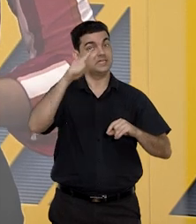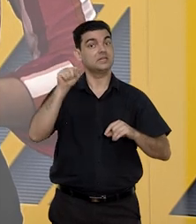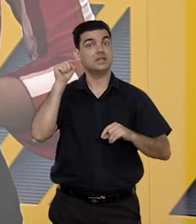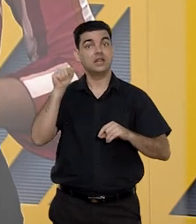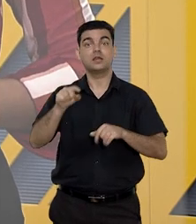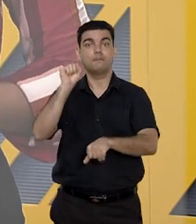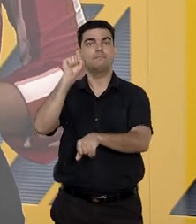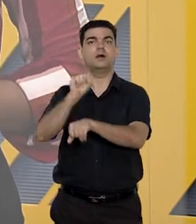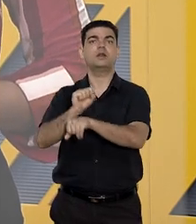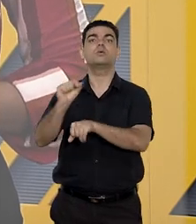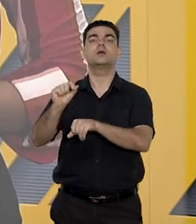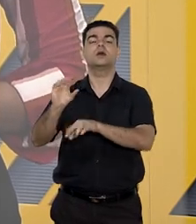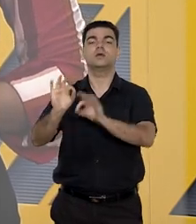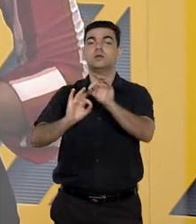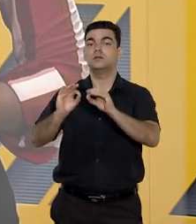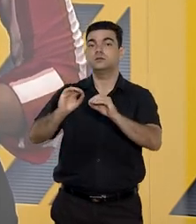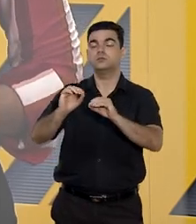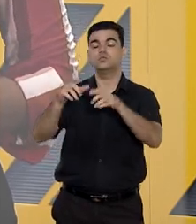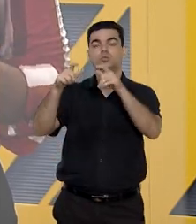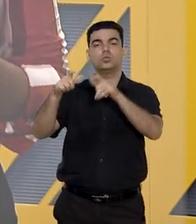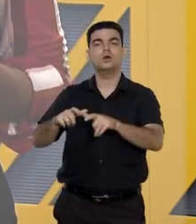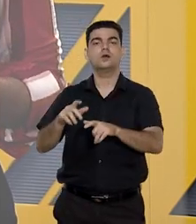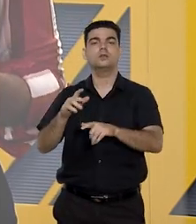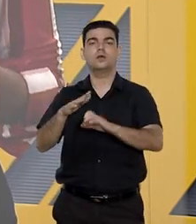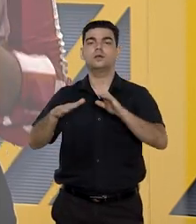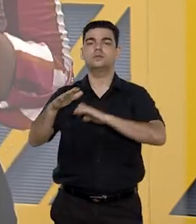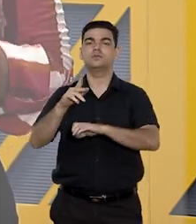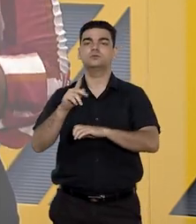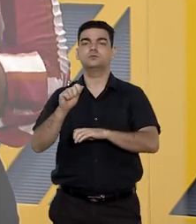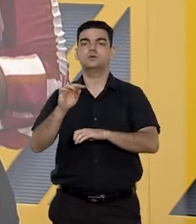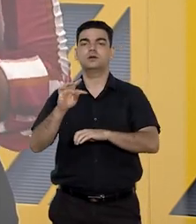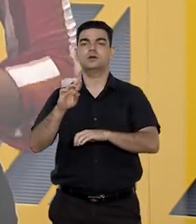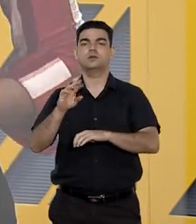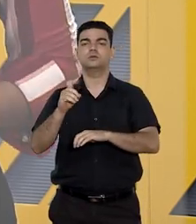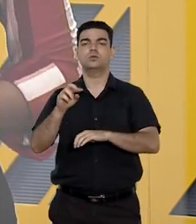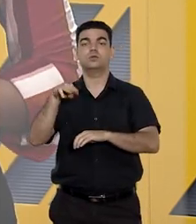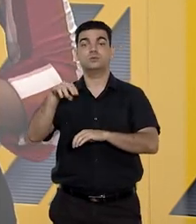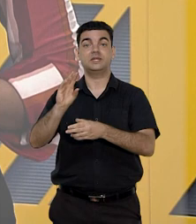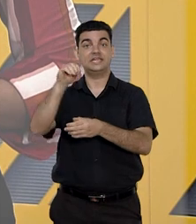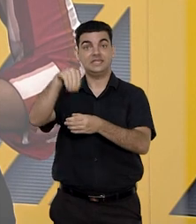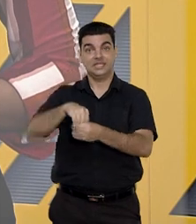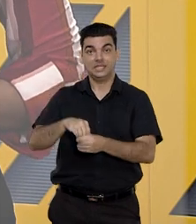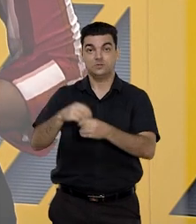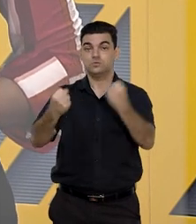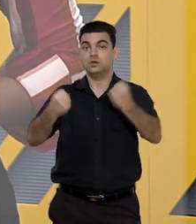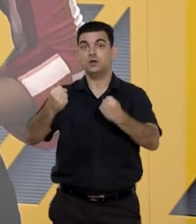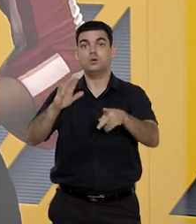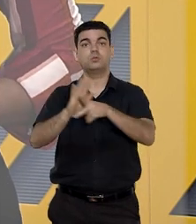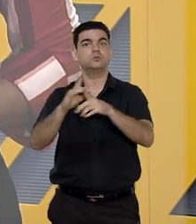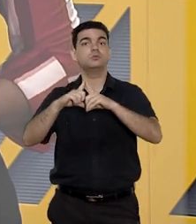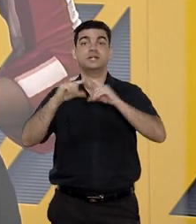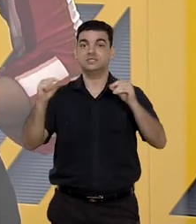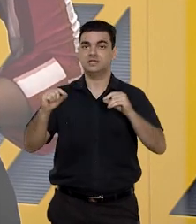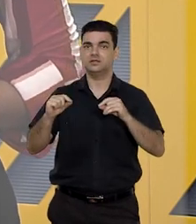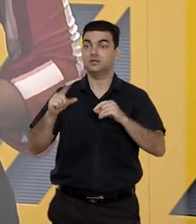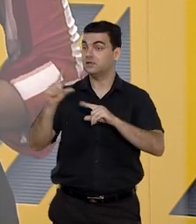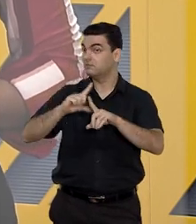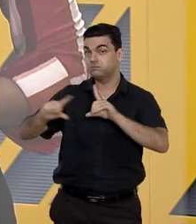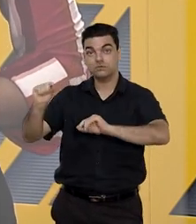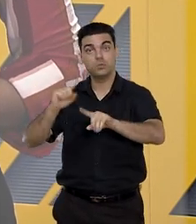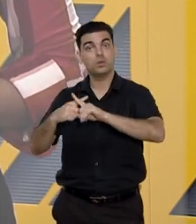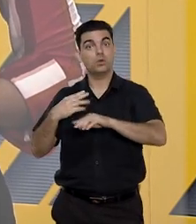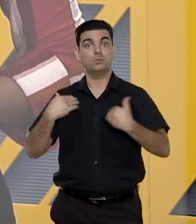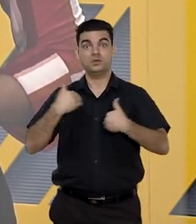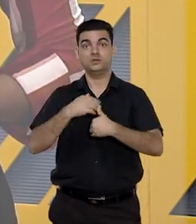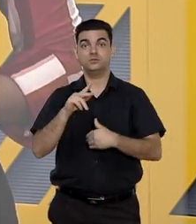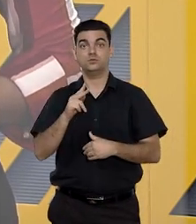determinado a interrupção do processo de retirada de uma empresa do cartódromo, localizado no Autódromo Internacional de Brasília.